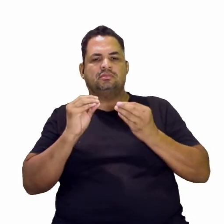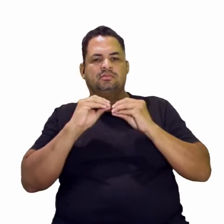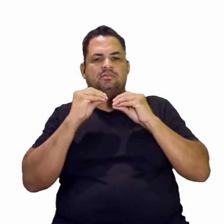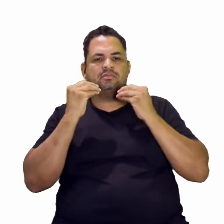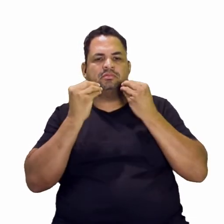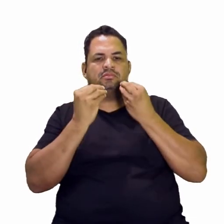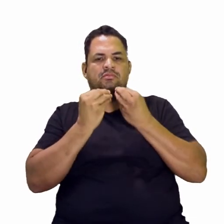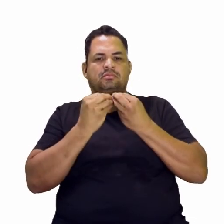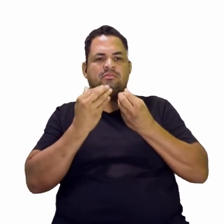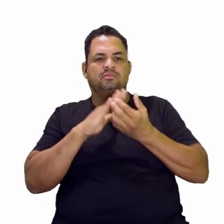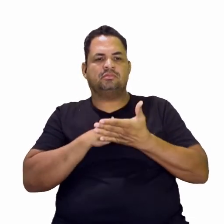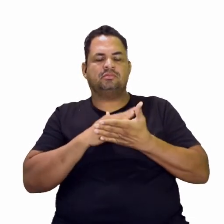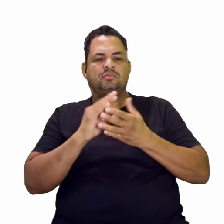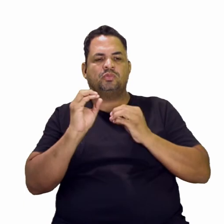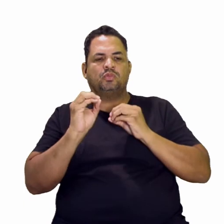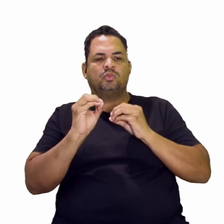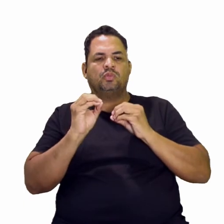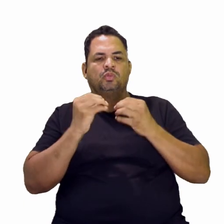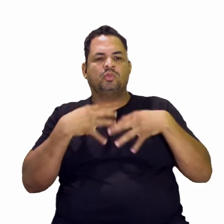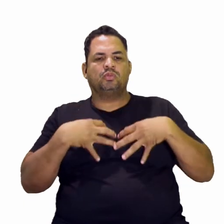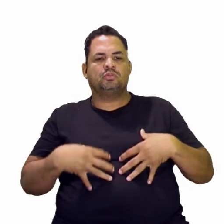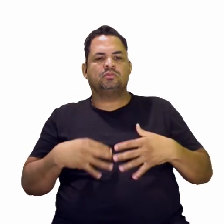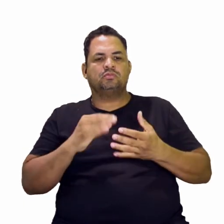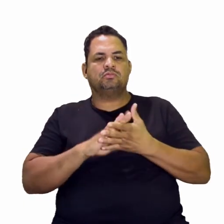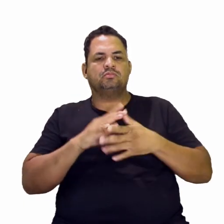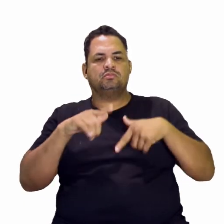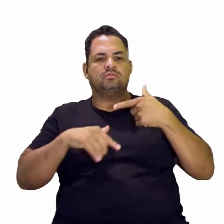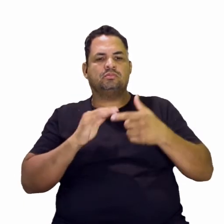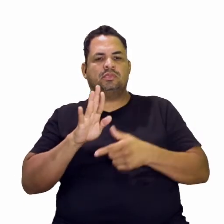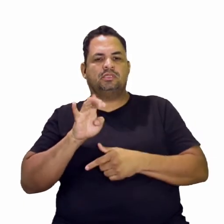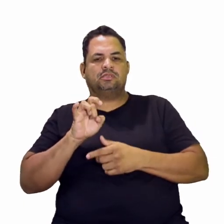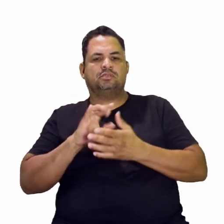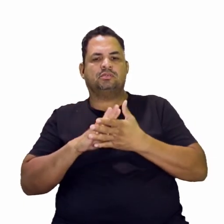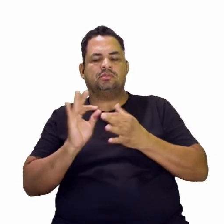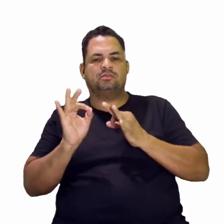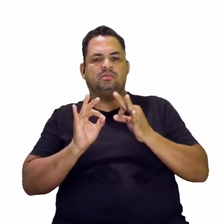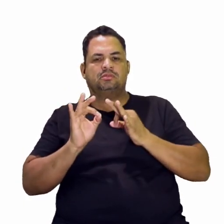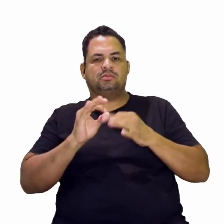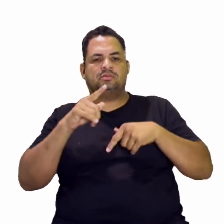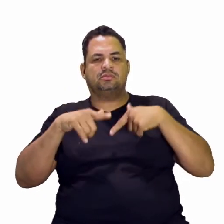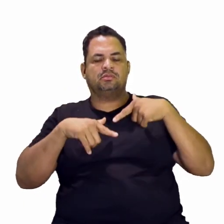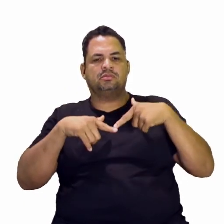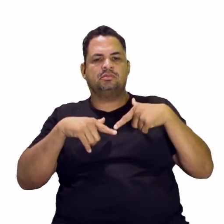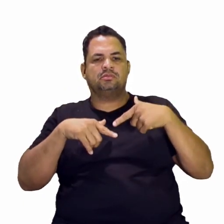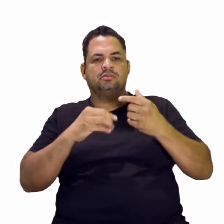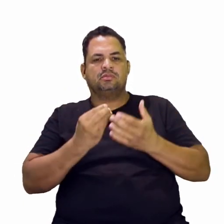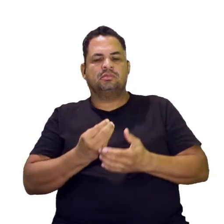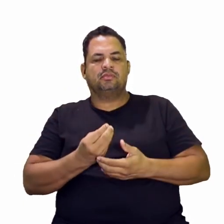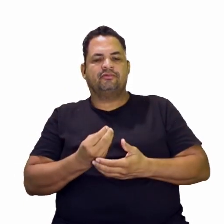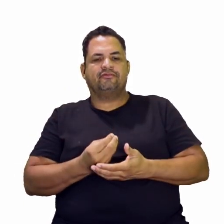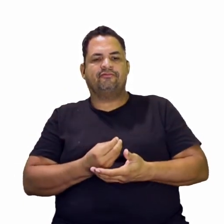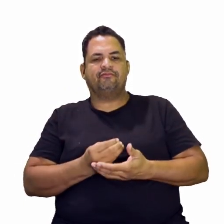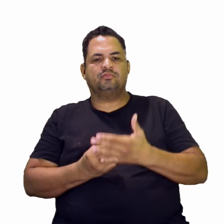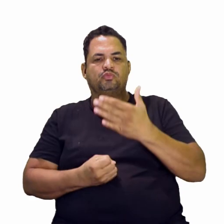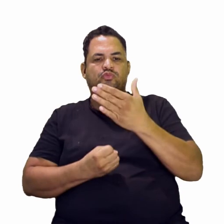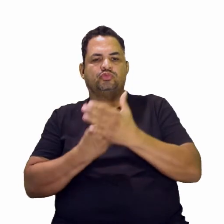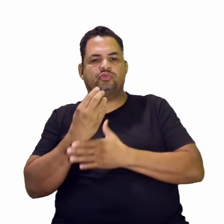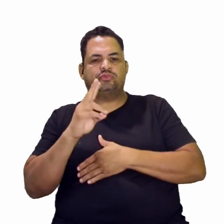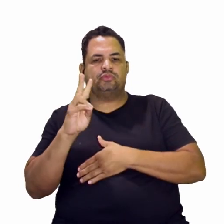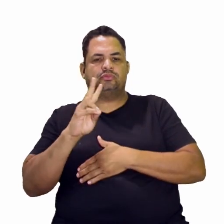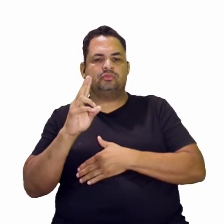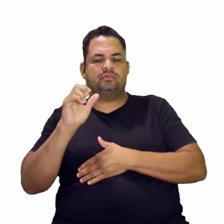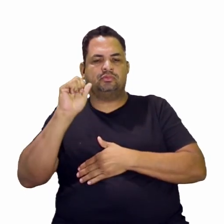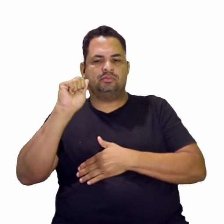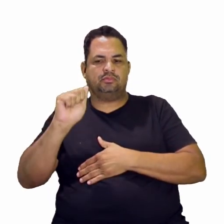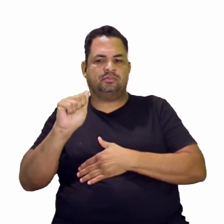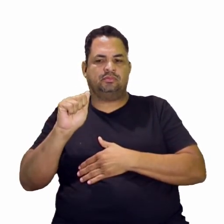beta-caroteno, que é uma substância a partir da qual o organismo produz o retinol. Esse retinol que é a fonte da vitamina A, ou seja, a forma